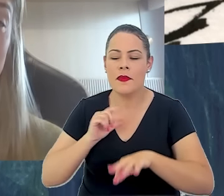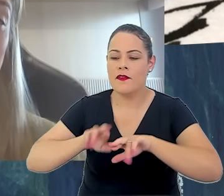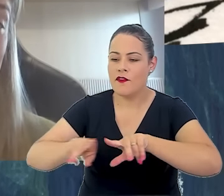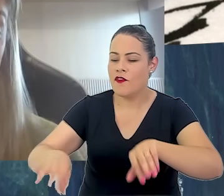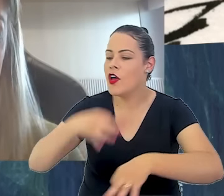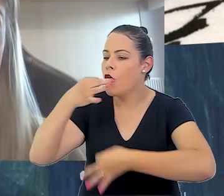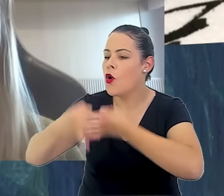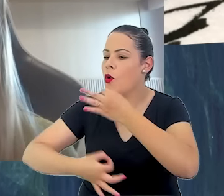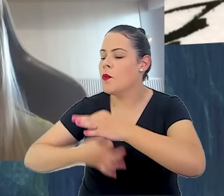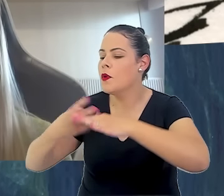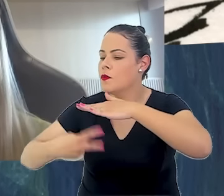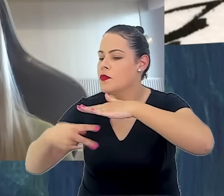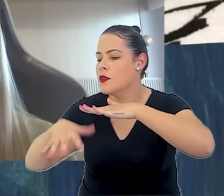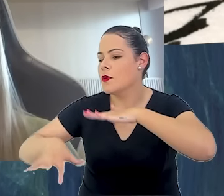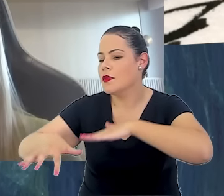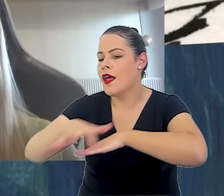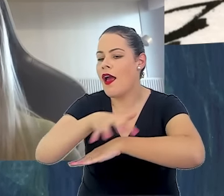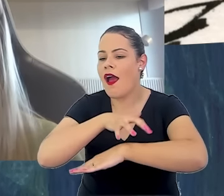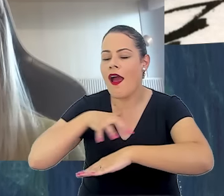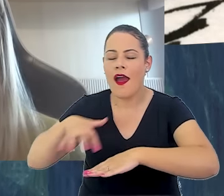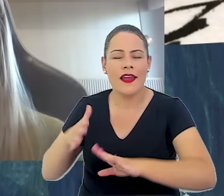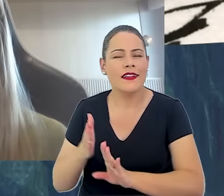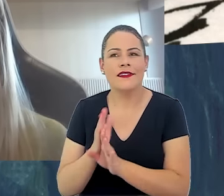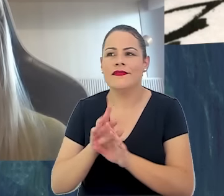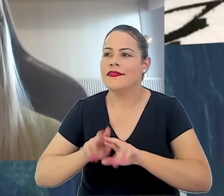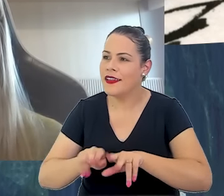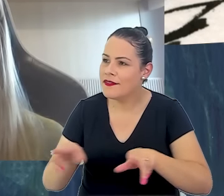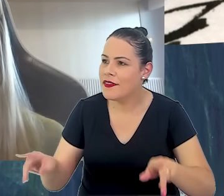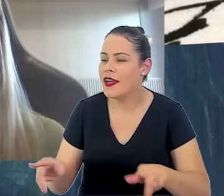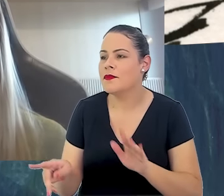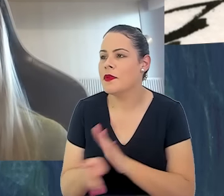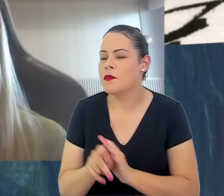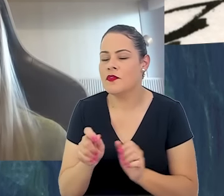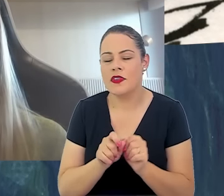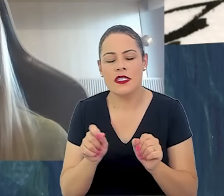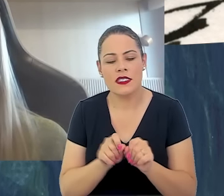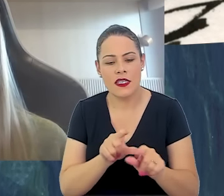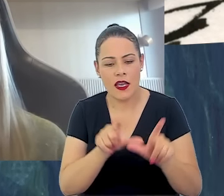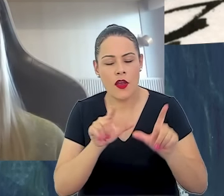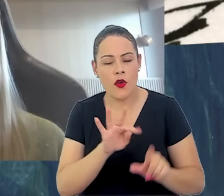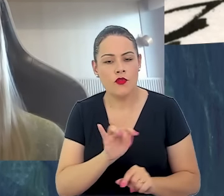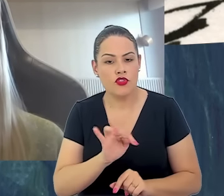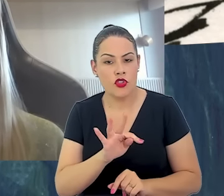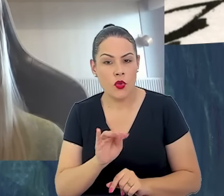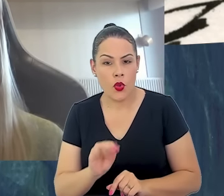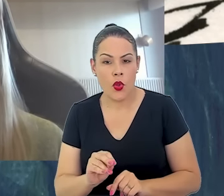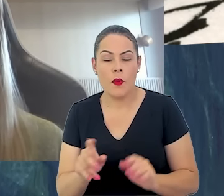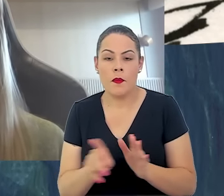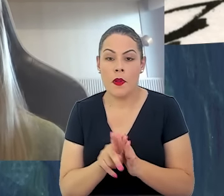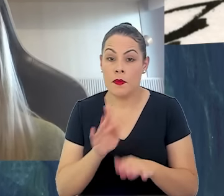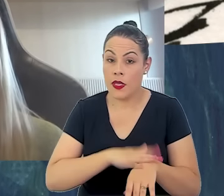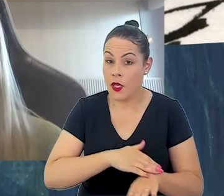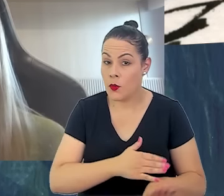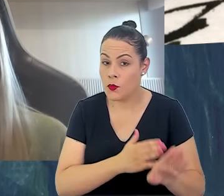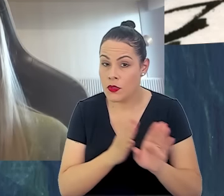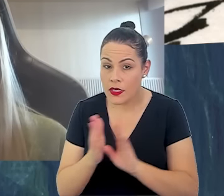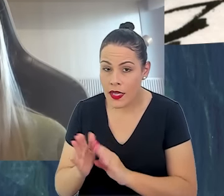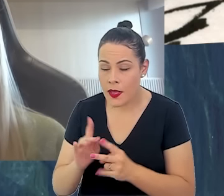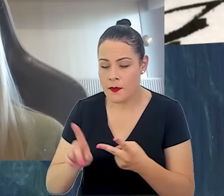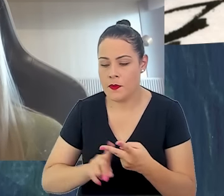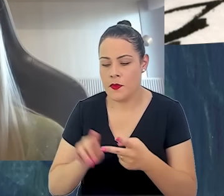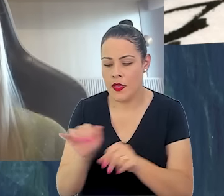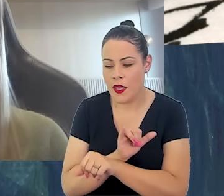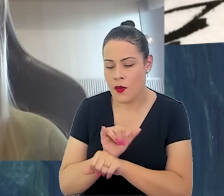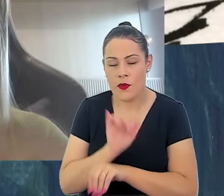as opiniões de segunda parte. Então, assim, envolvem, né? Fazer um título assim envolve tempo, recursos e etc.,